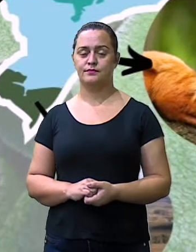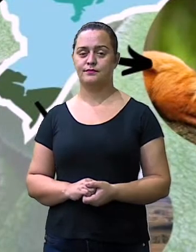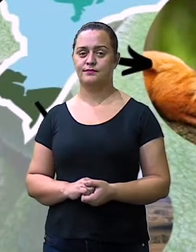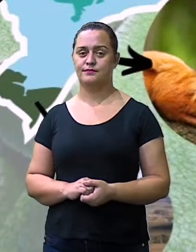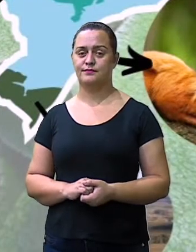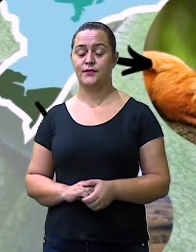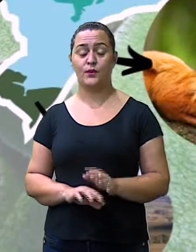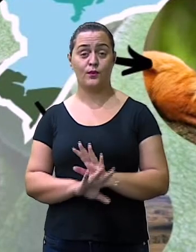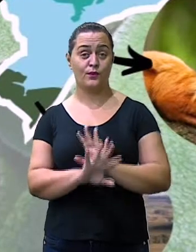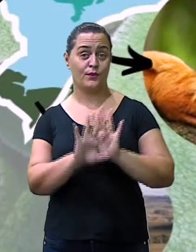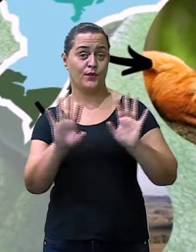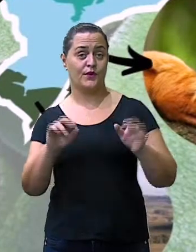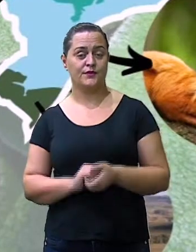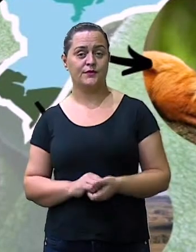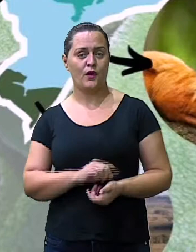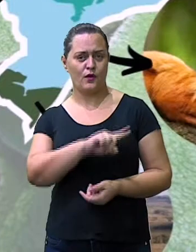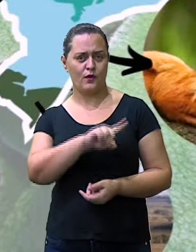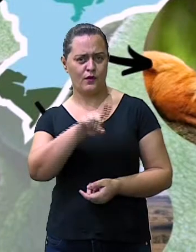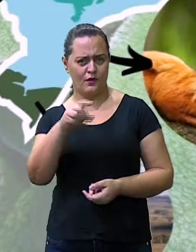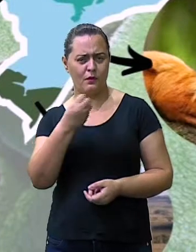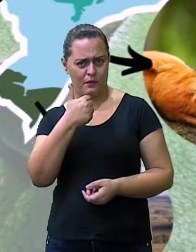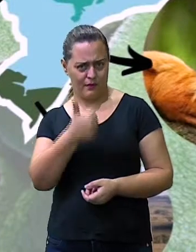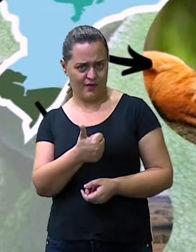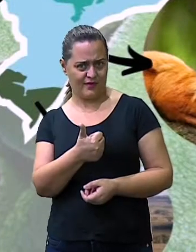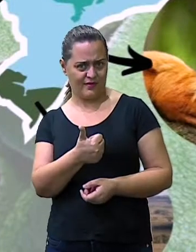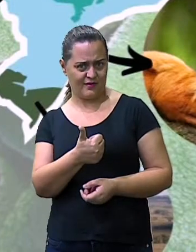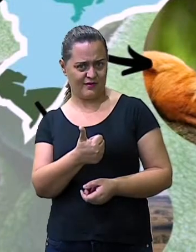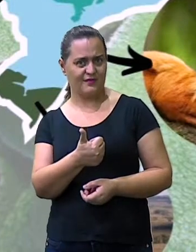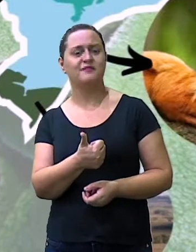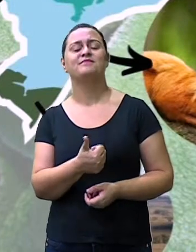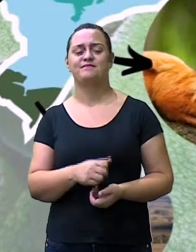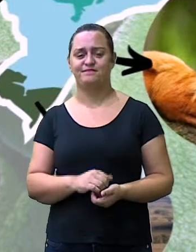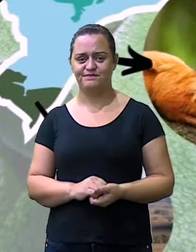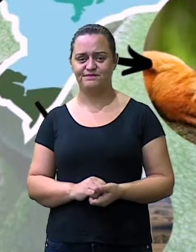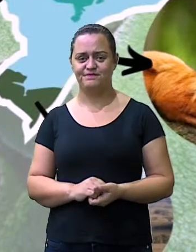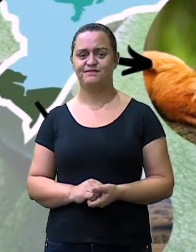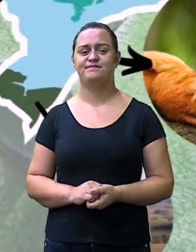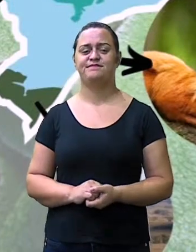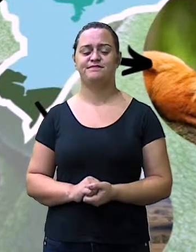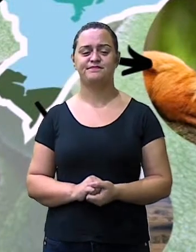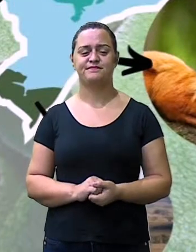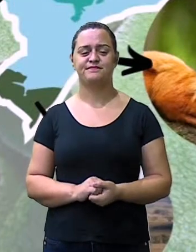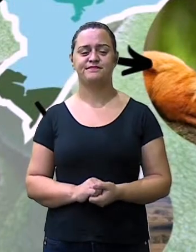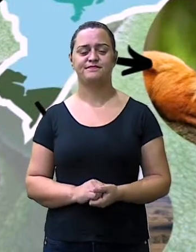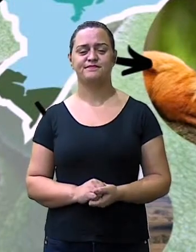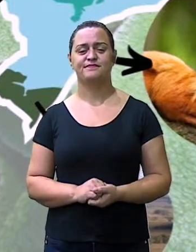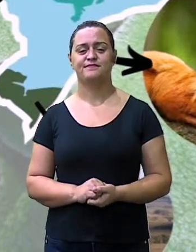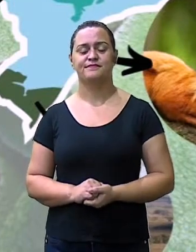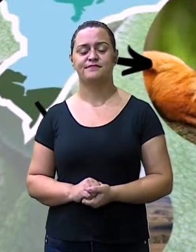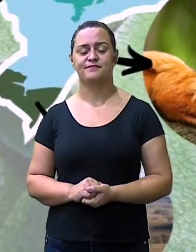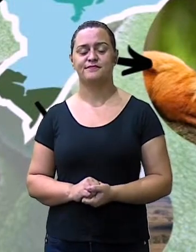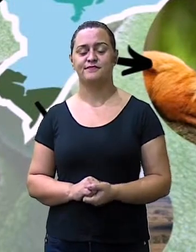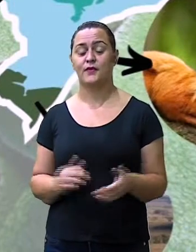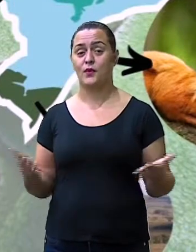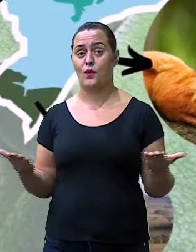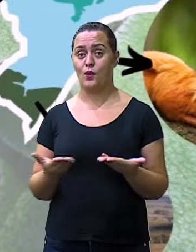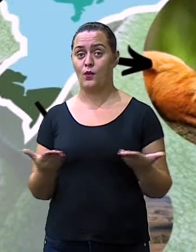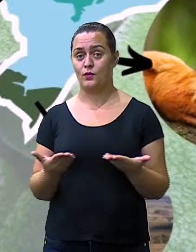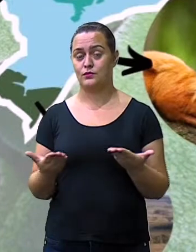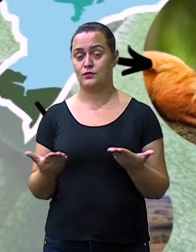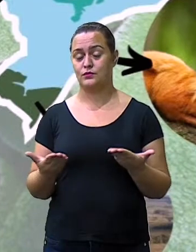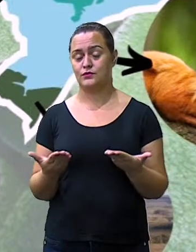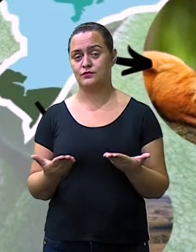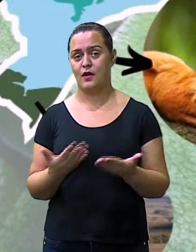Olá! Como vocês estão? Eu espero que vocês estejam muito bem. E hoje, na nossa aula